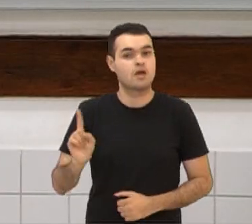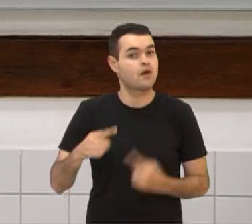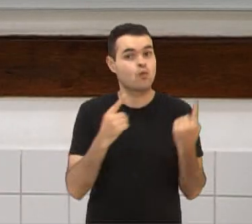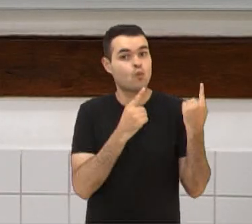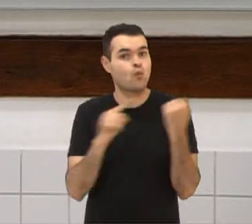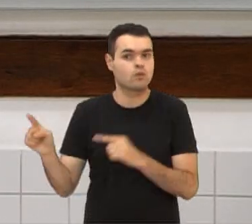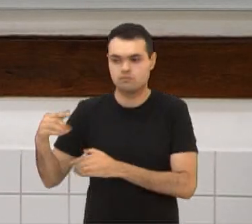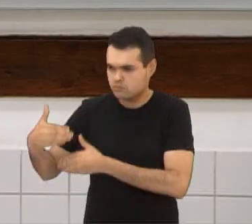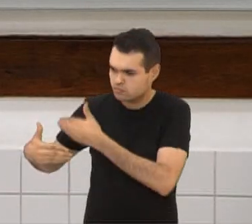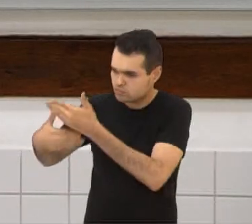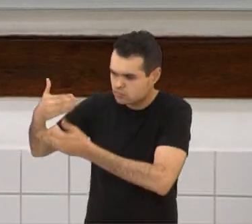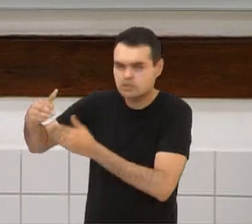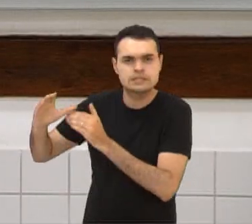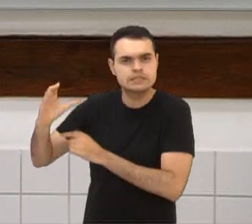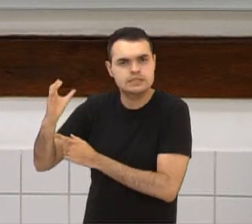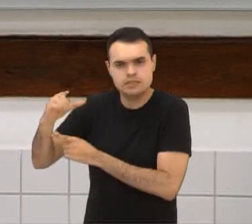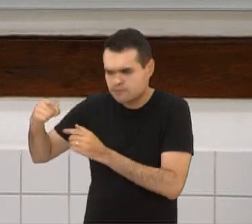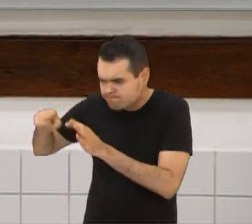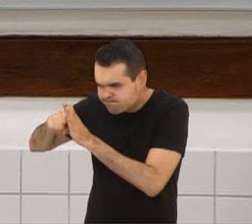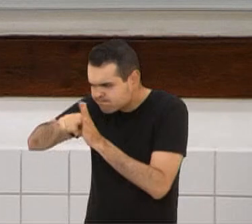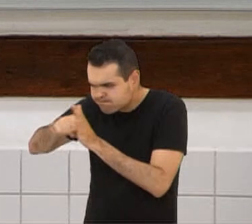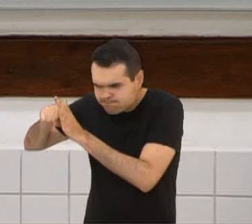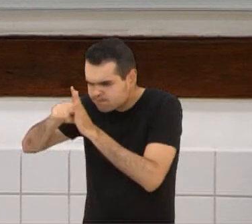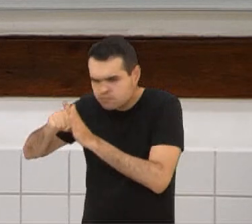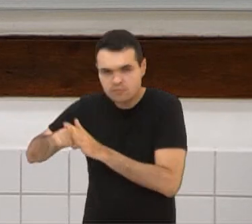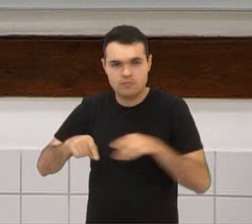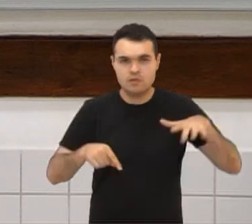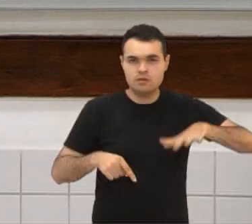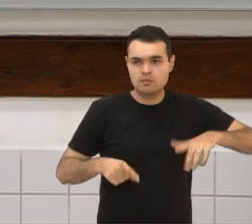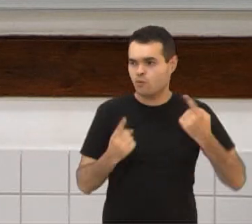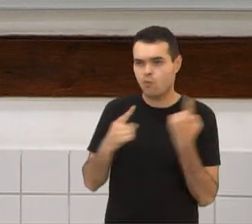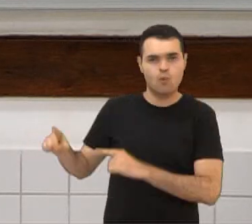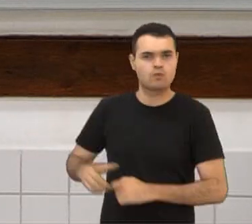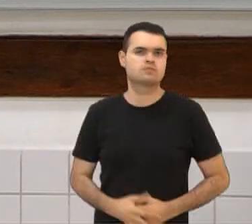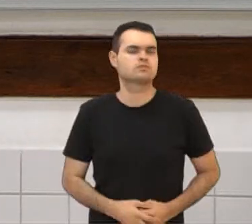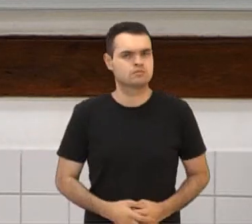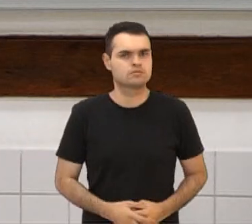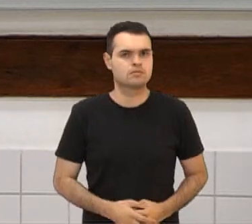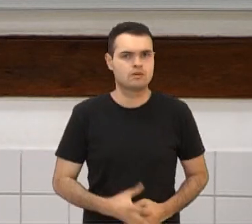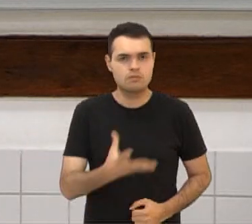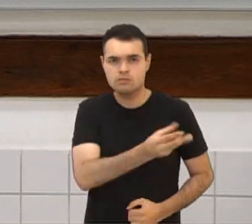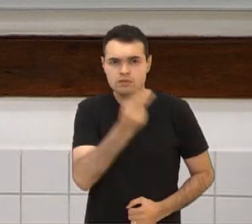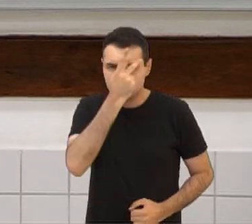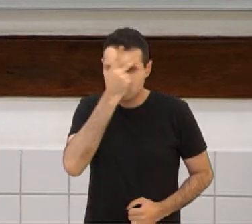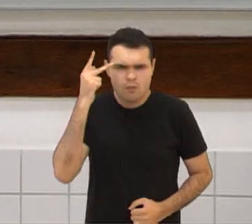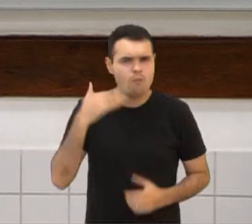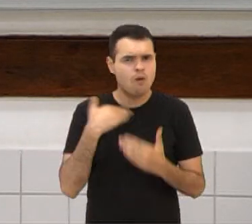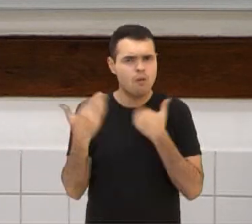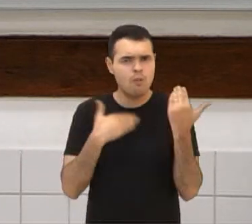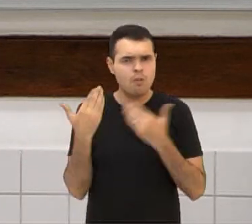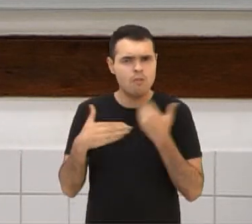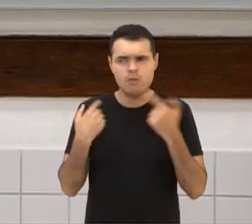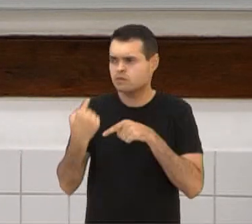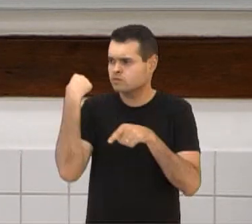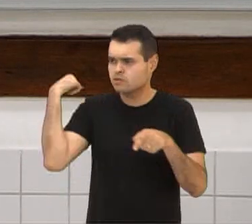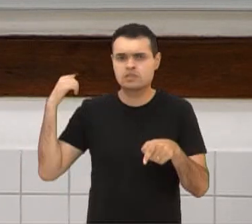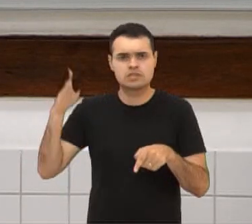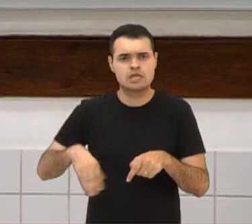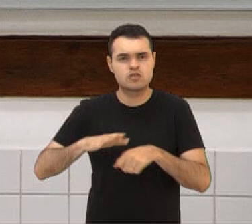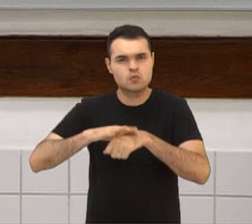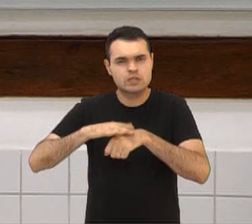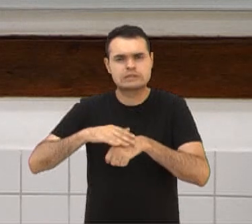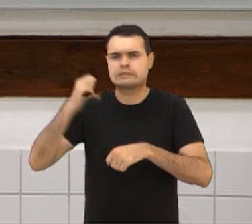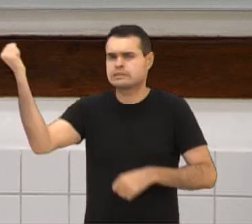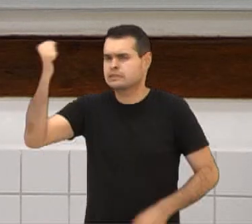esse desenvolvimento da ciência. A gente falou lá no começo da história da vacina, quantas pessoas morriam, né, que ficavam com doenças